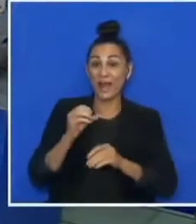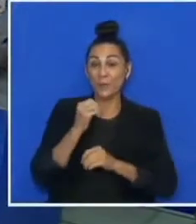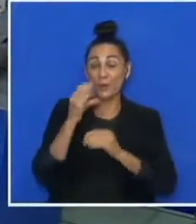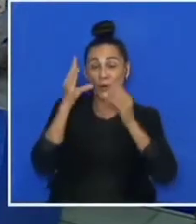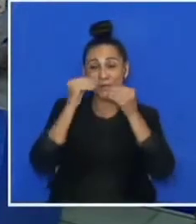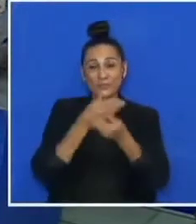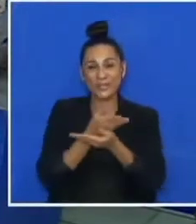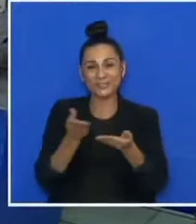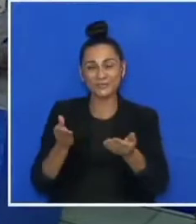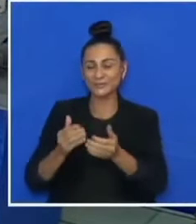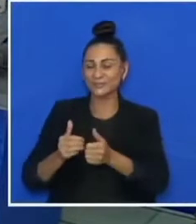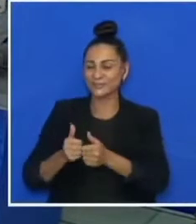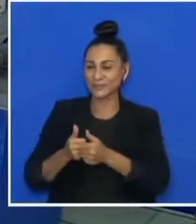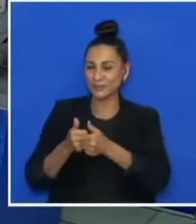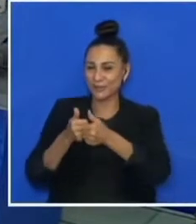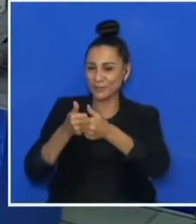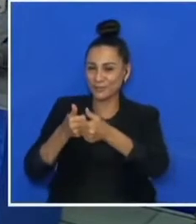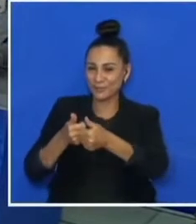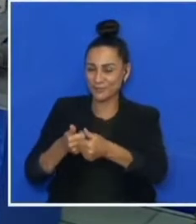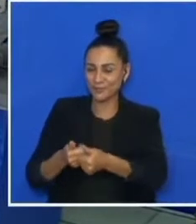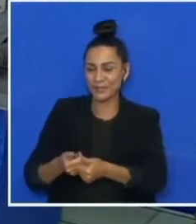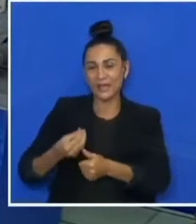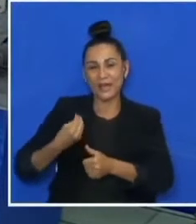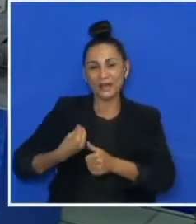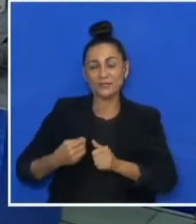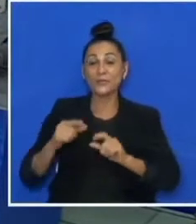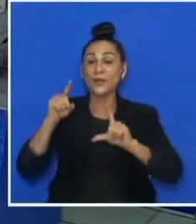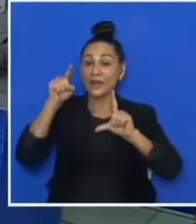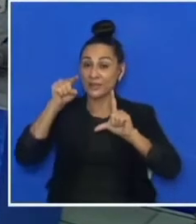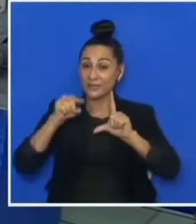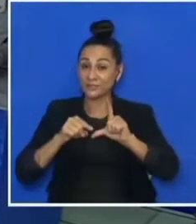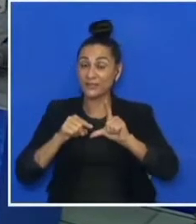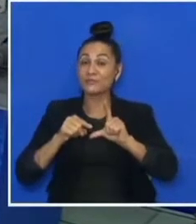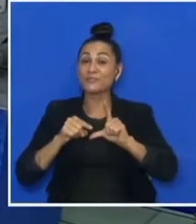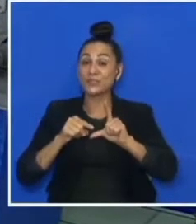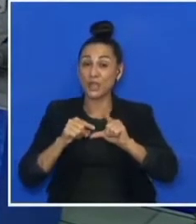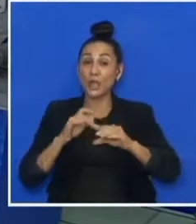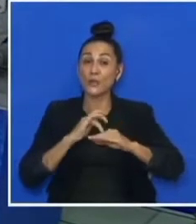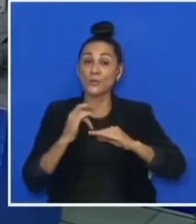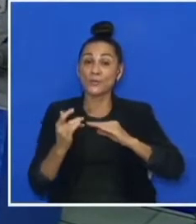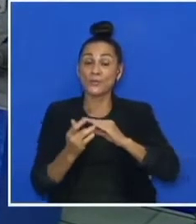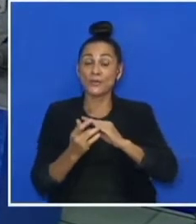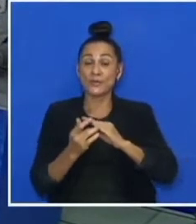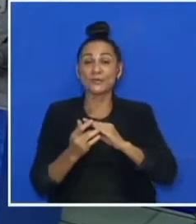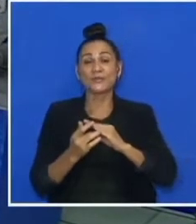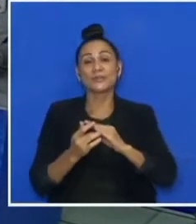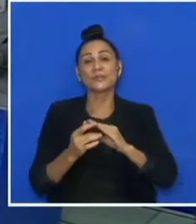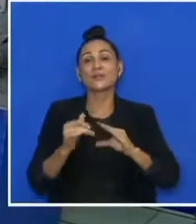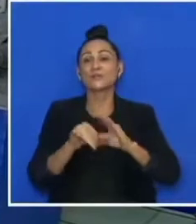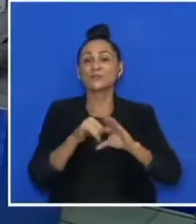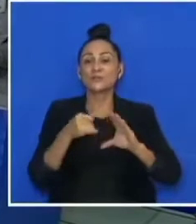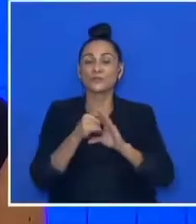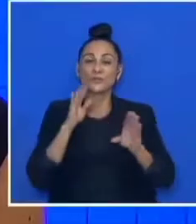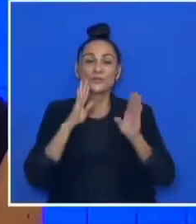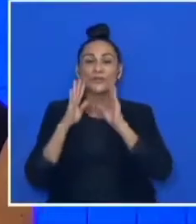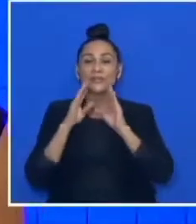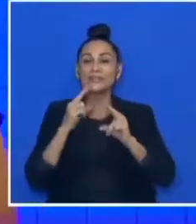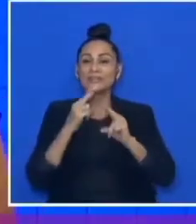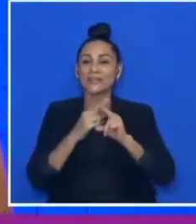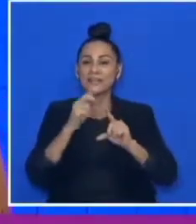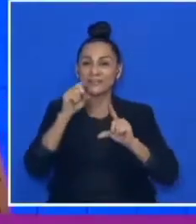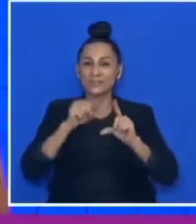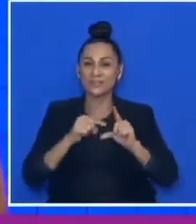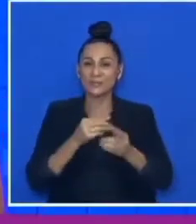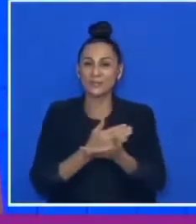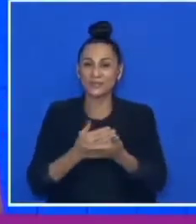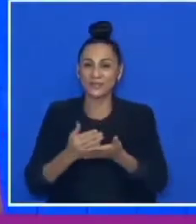Olá, muito boa noite a todos que nos acompanham ao vivo pela Rede TV e também através dos perfis do Facebook e do YouTube da Caixa e da Rede TV. A